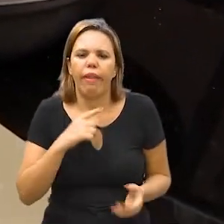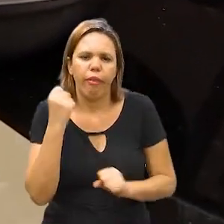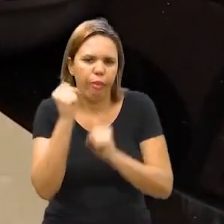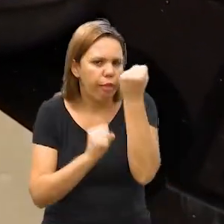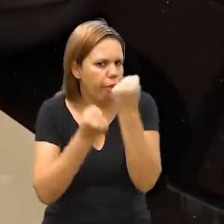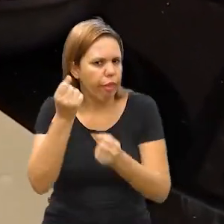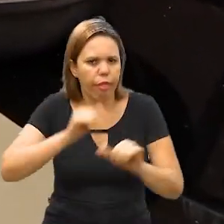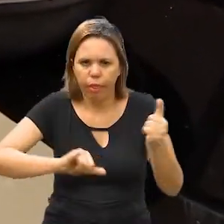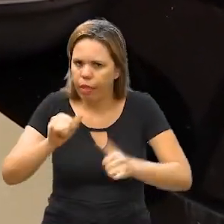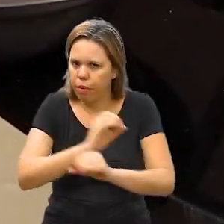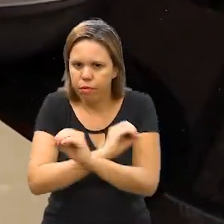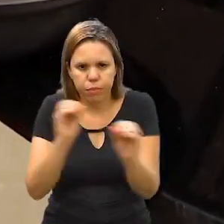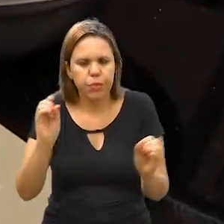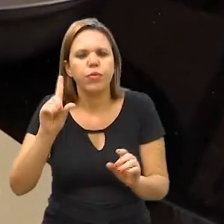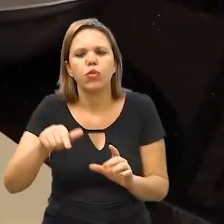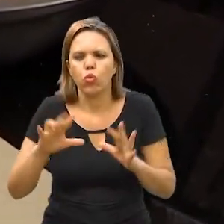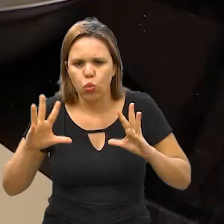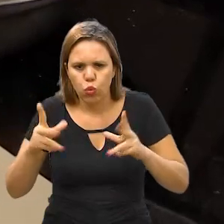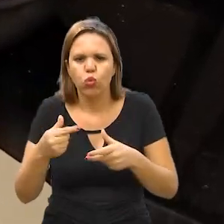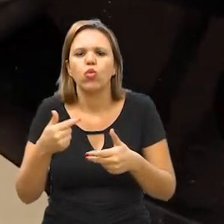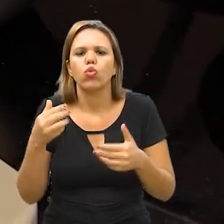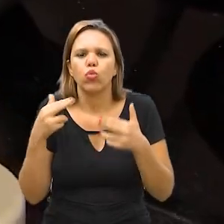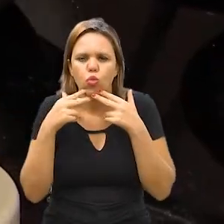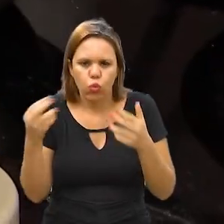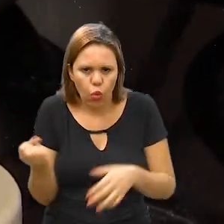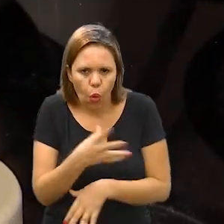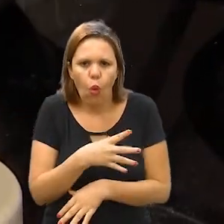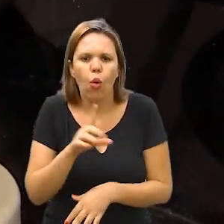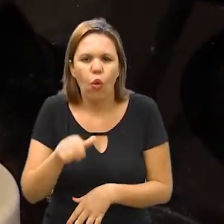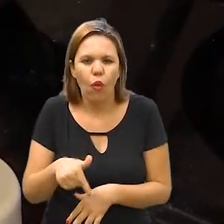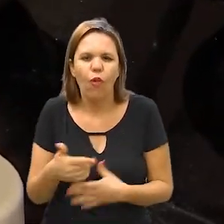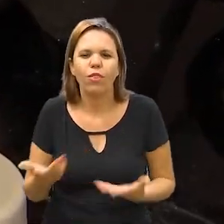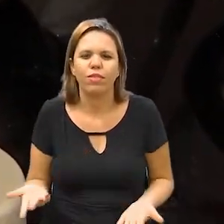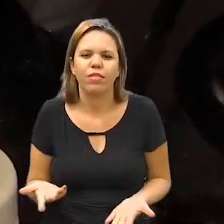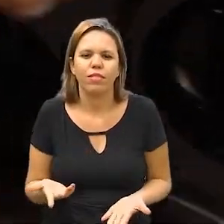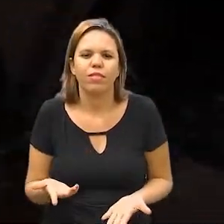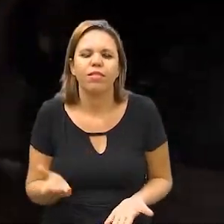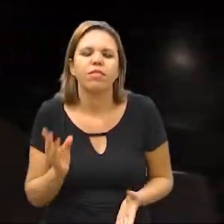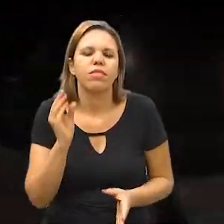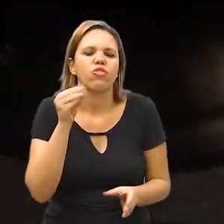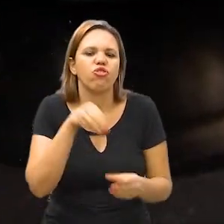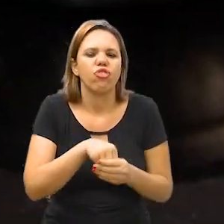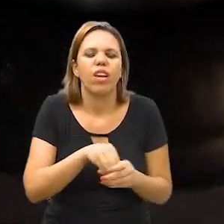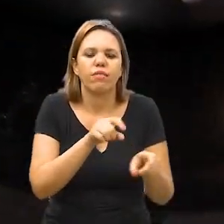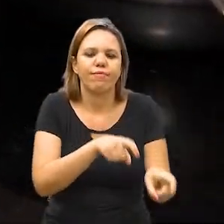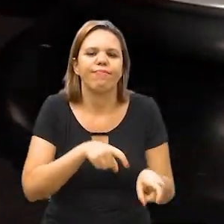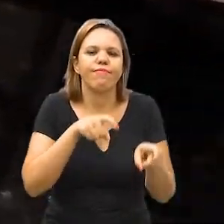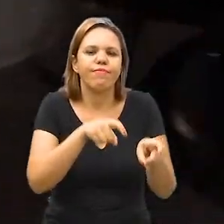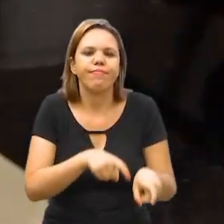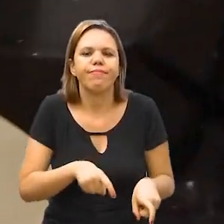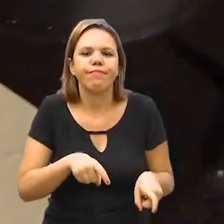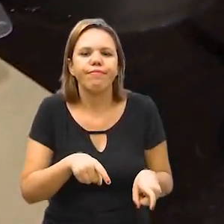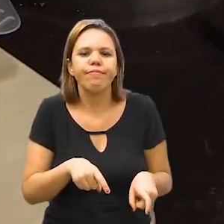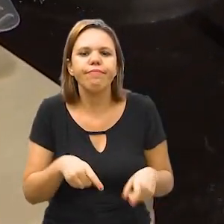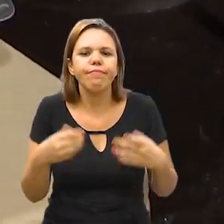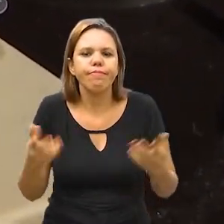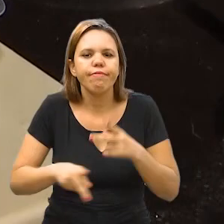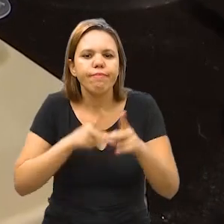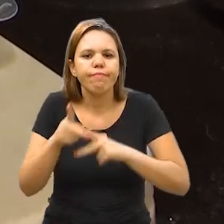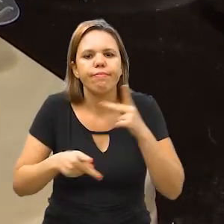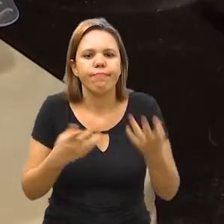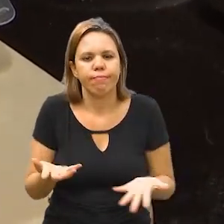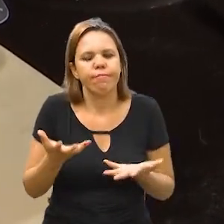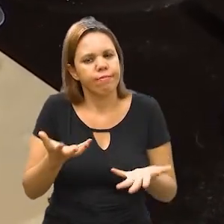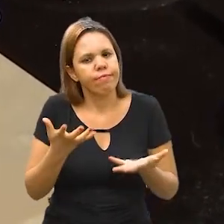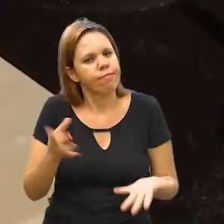processado ou industrializado, tudo é fresco, são alimentos frescos, diretos do produtor. Então as pessoas